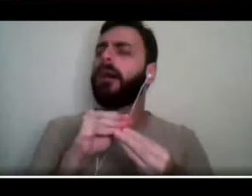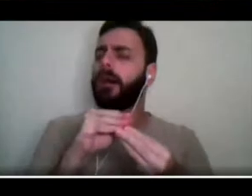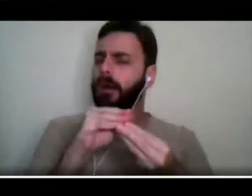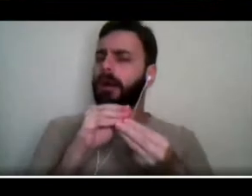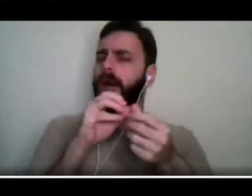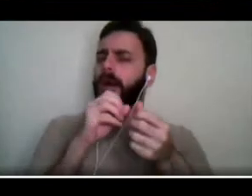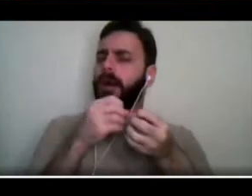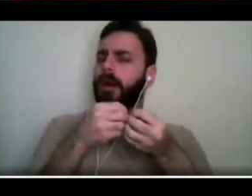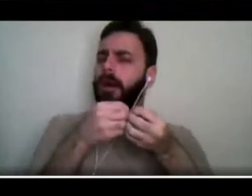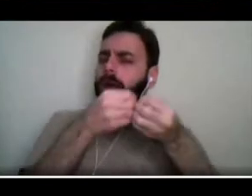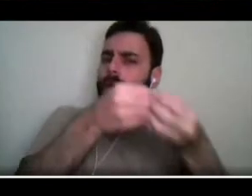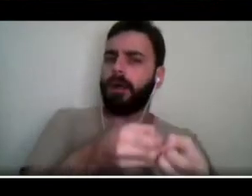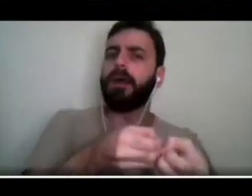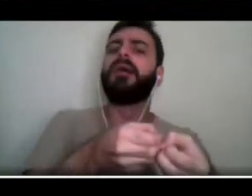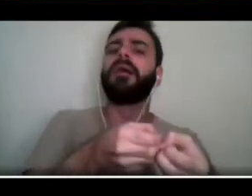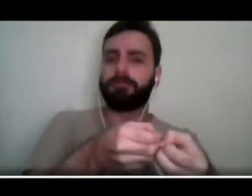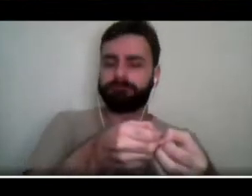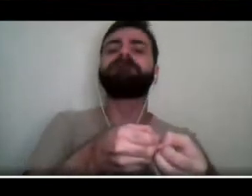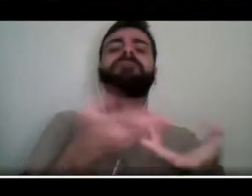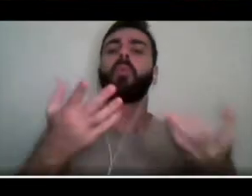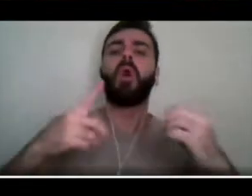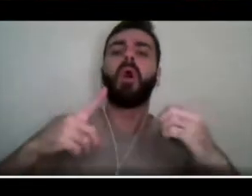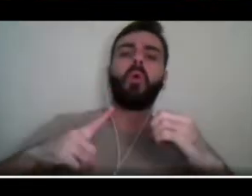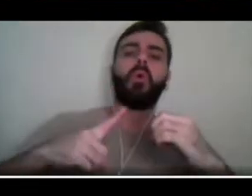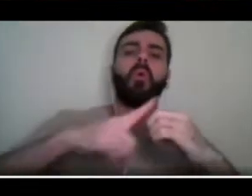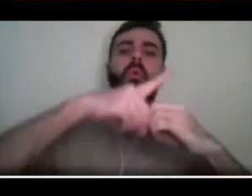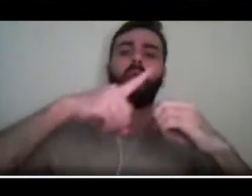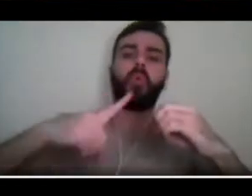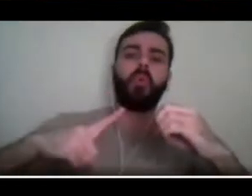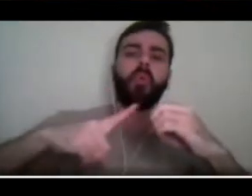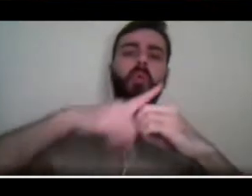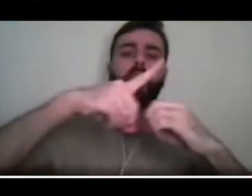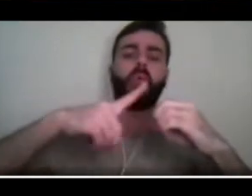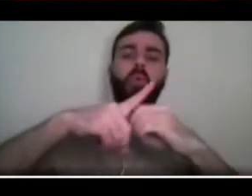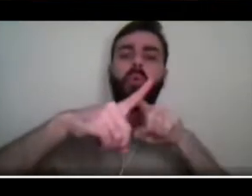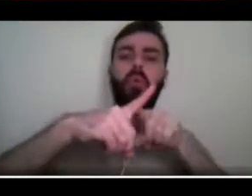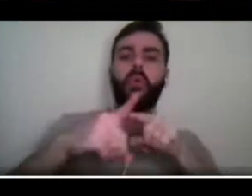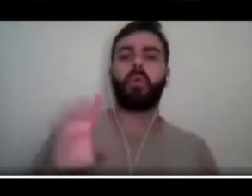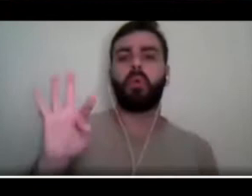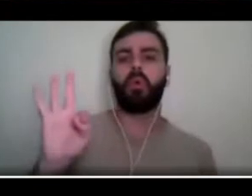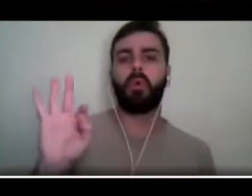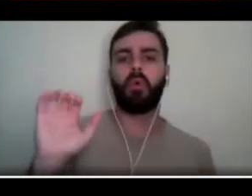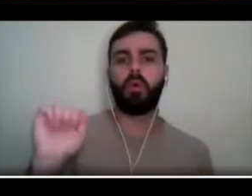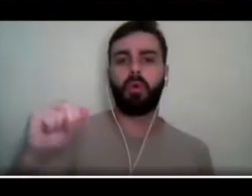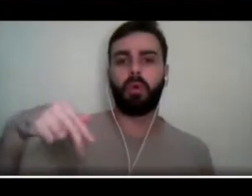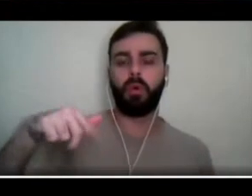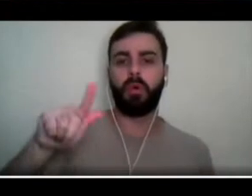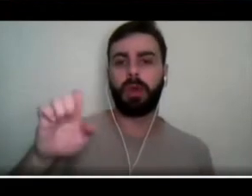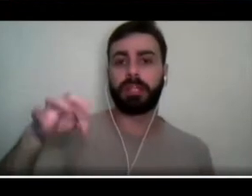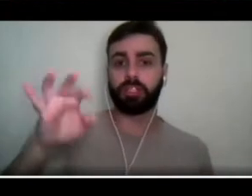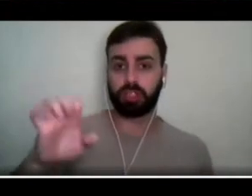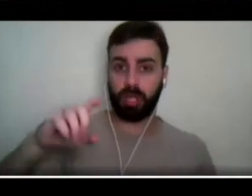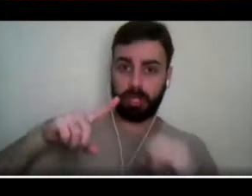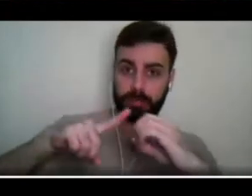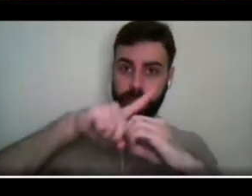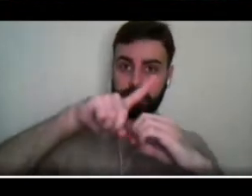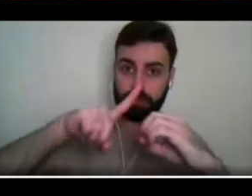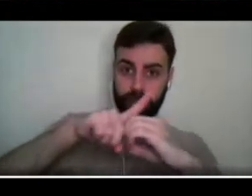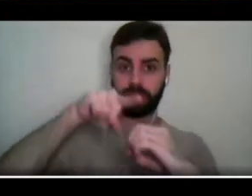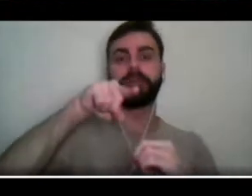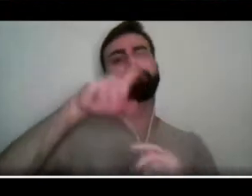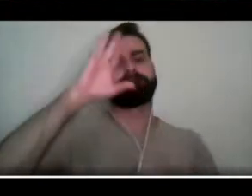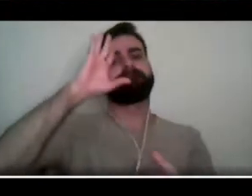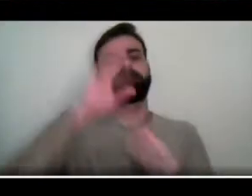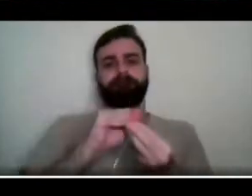tender para uma reta tangente à trajetória, certo? E é exatamente assim que a gente vê